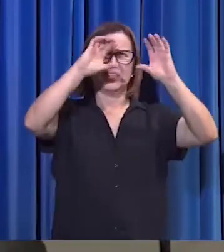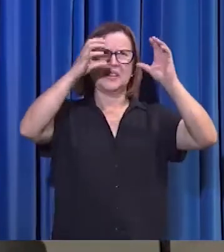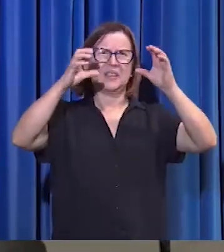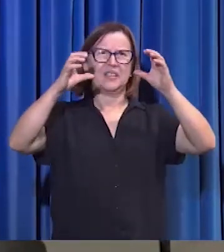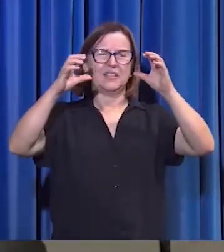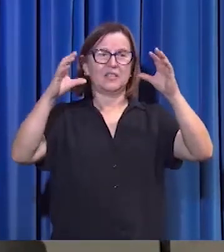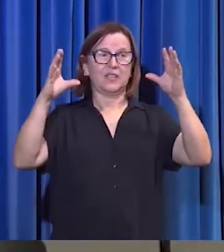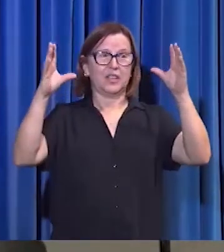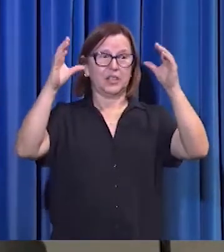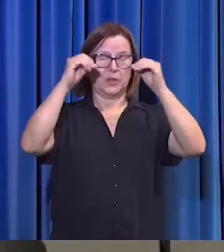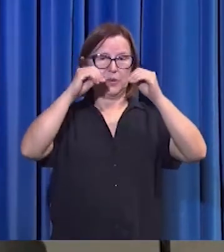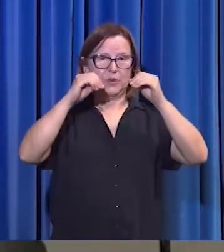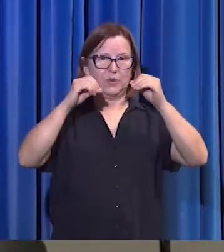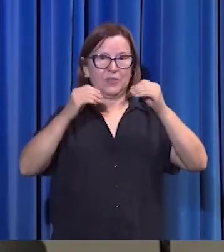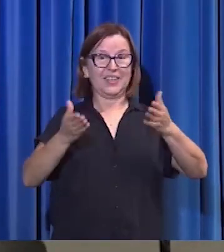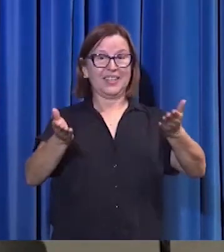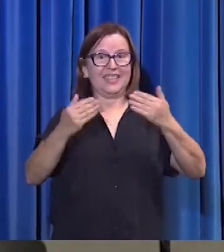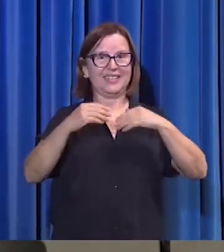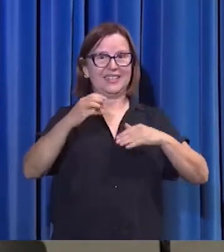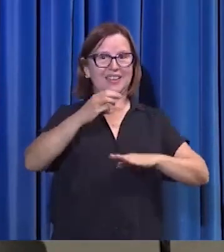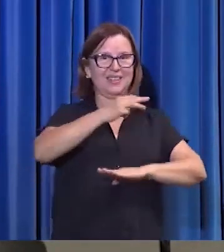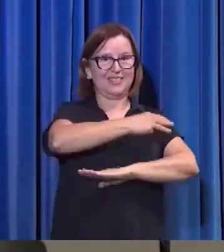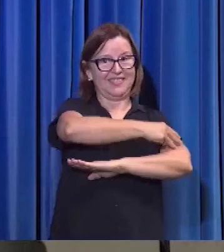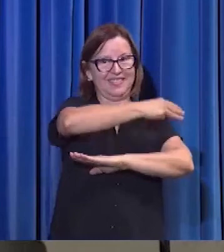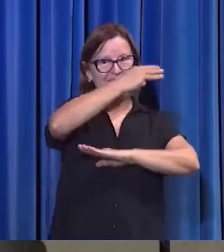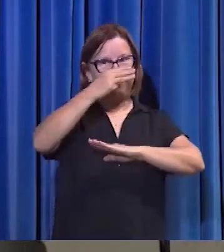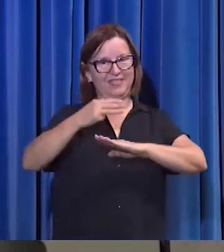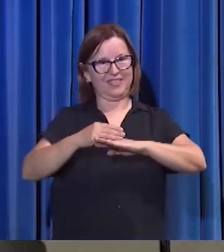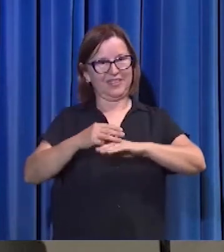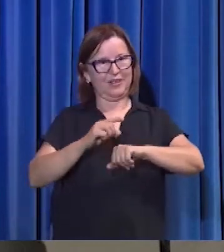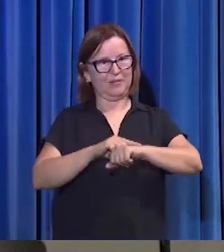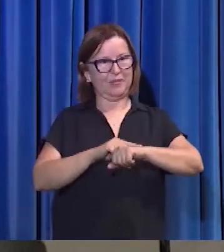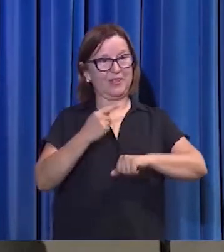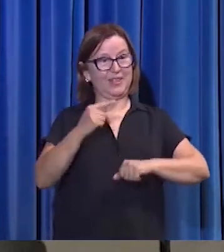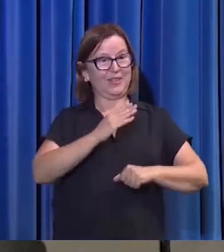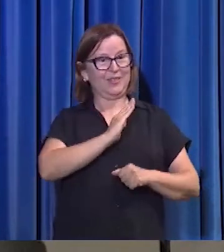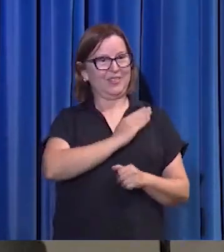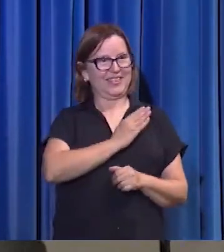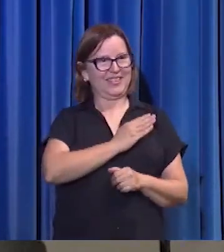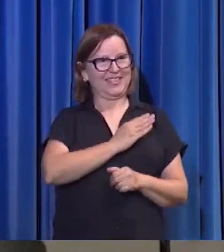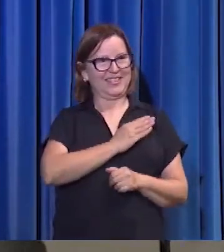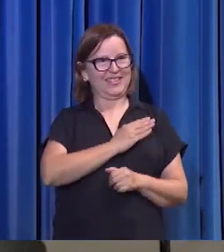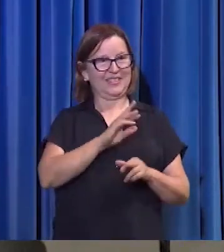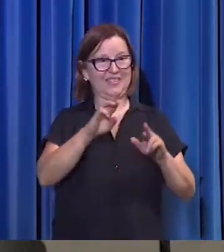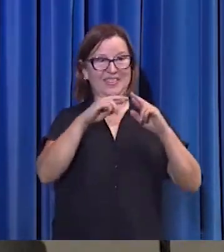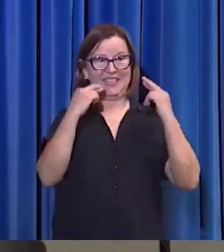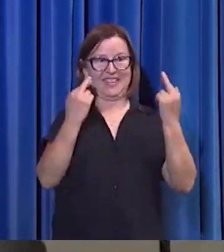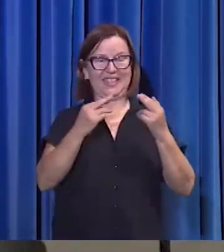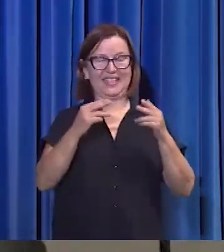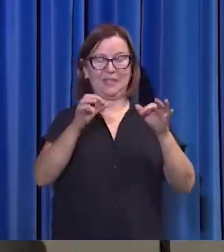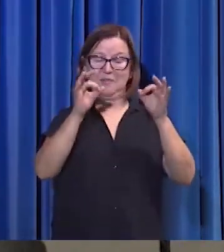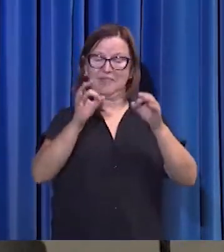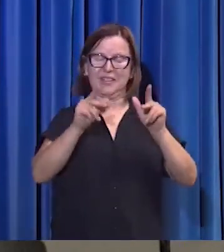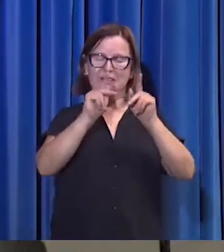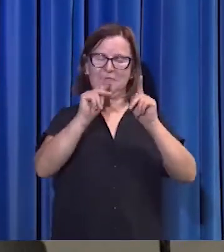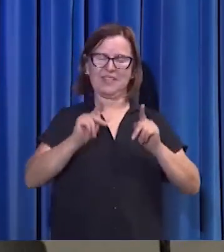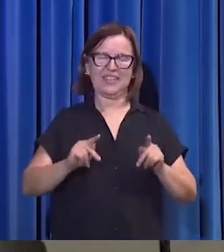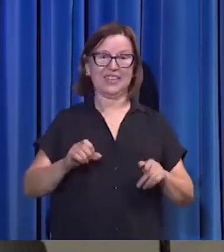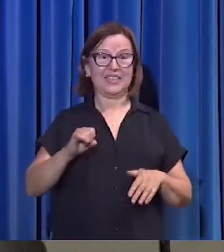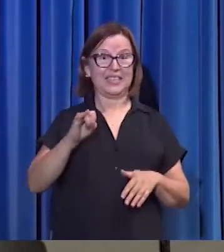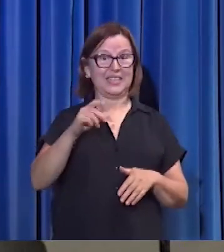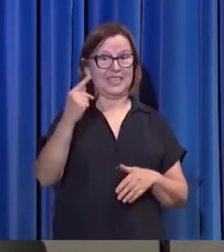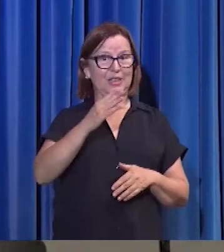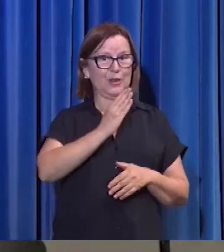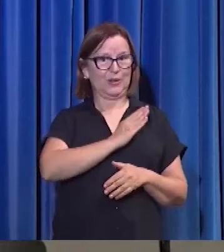um arco-íris traz, quando em teu coração reinar perfeita paz. Se teu coração estiver